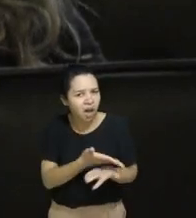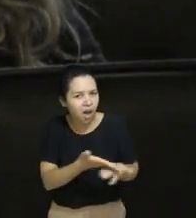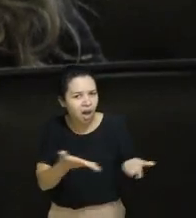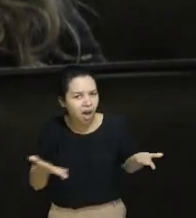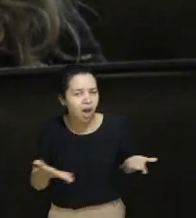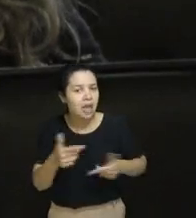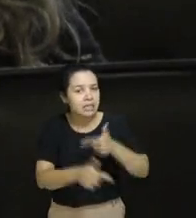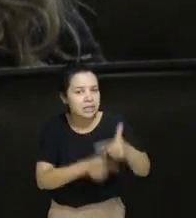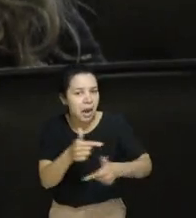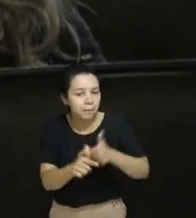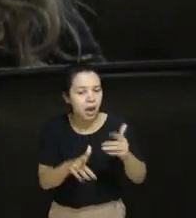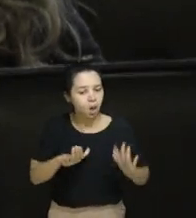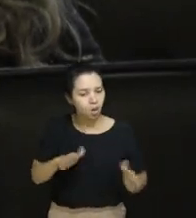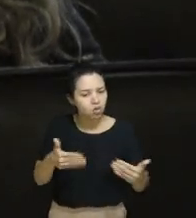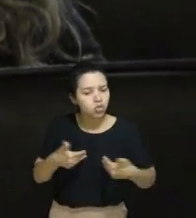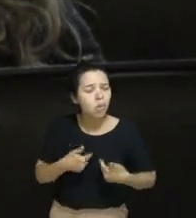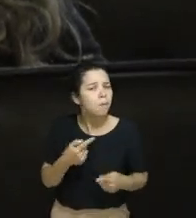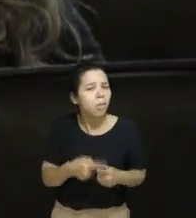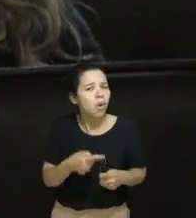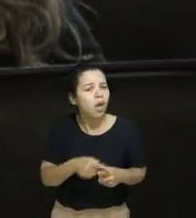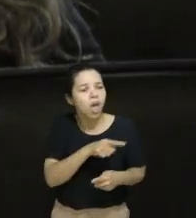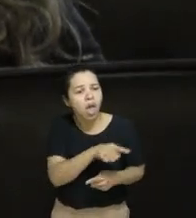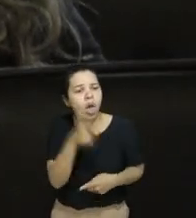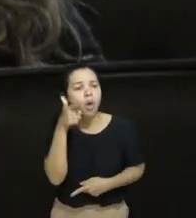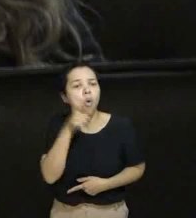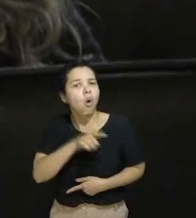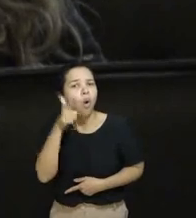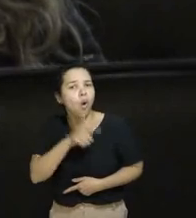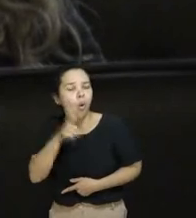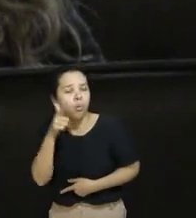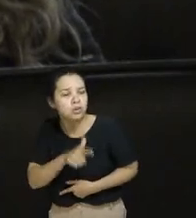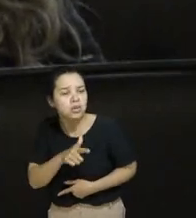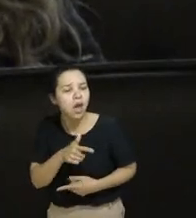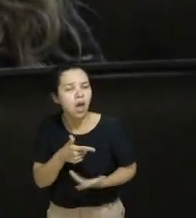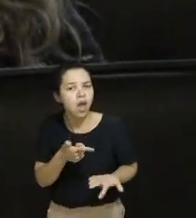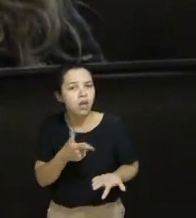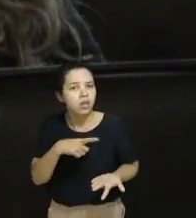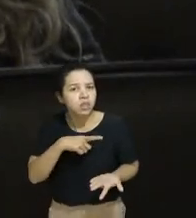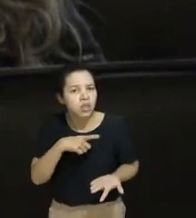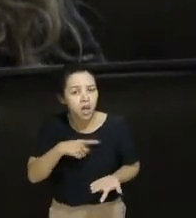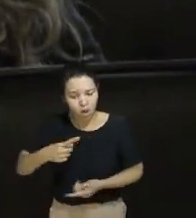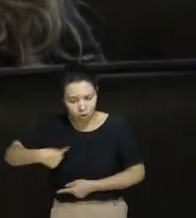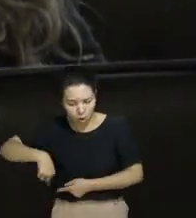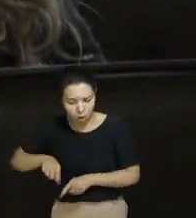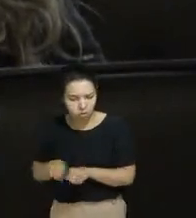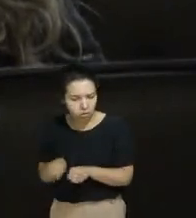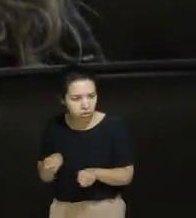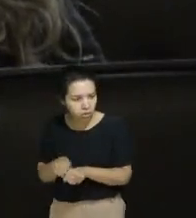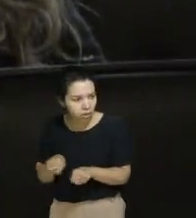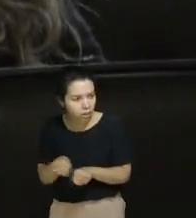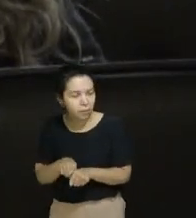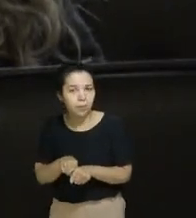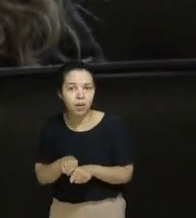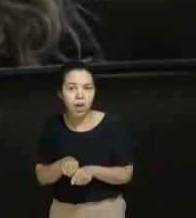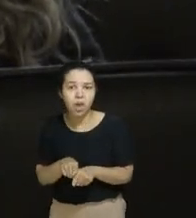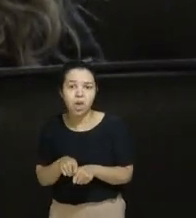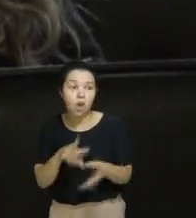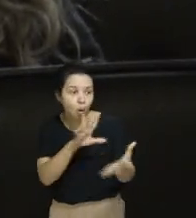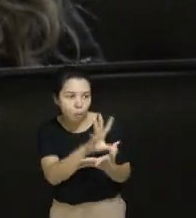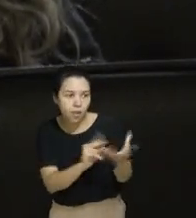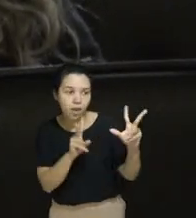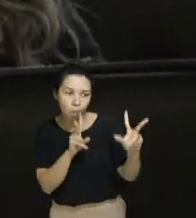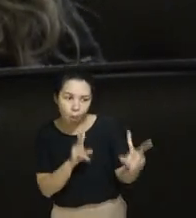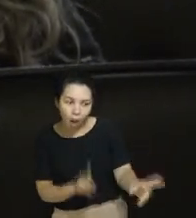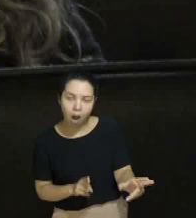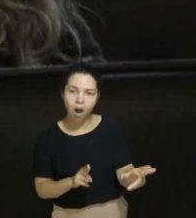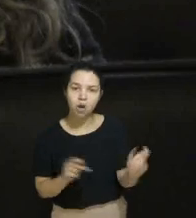com o autismo, o porquê que eles já conquistaram tantas coisas, o que dá para a gente queimar a etapa para conquistar.